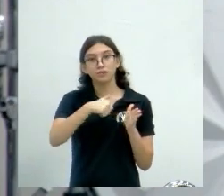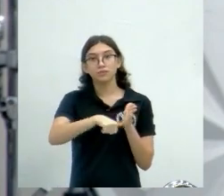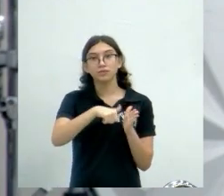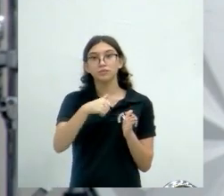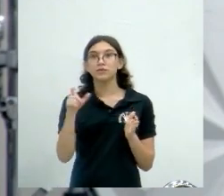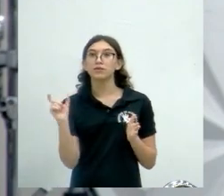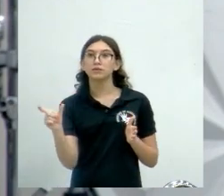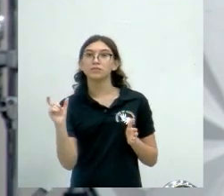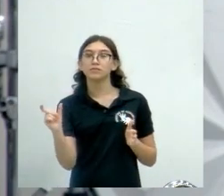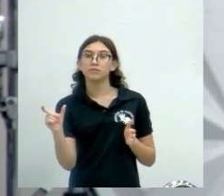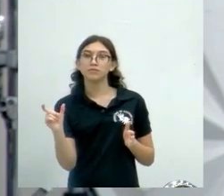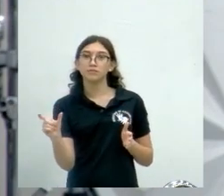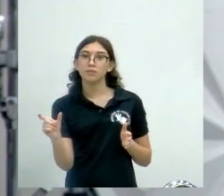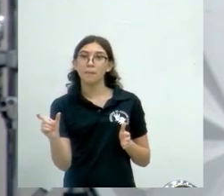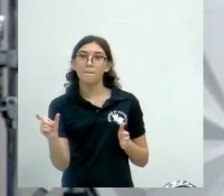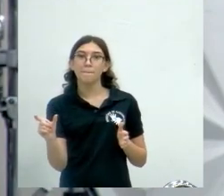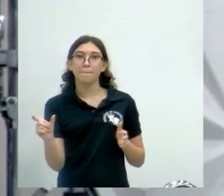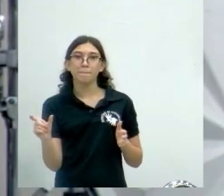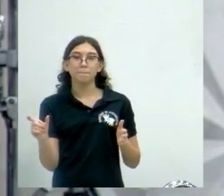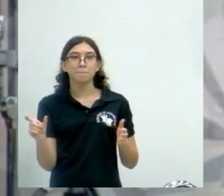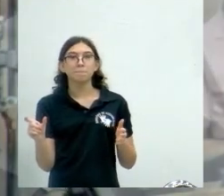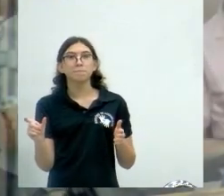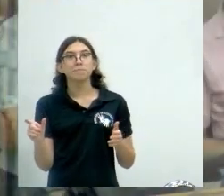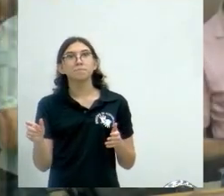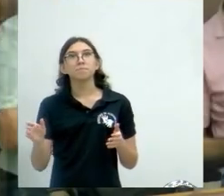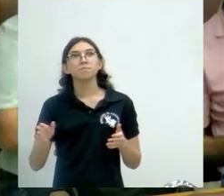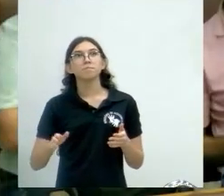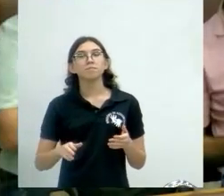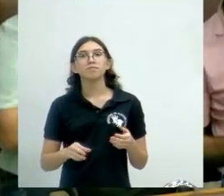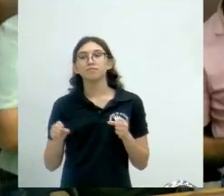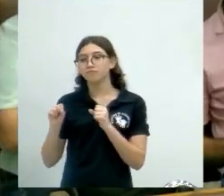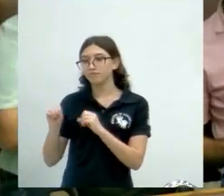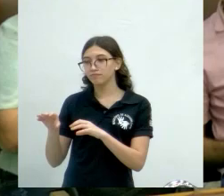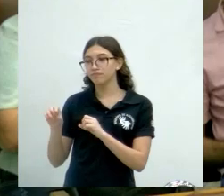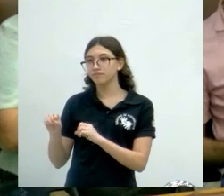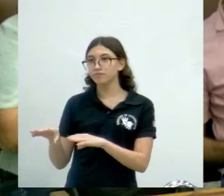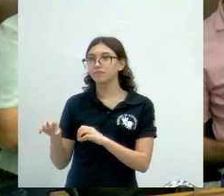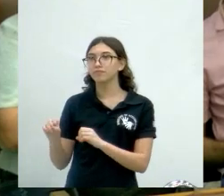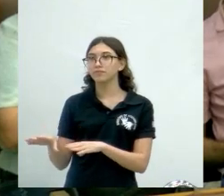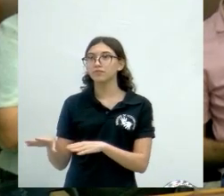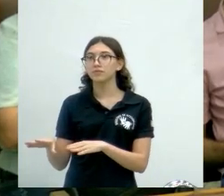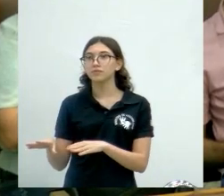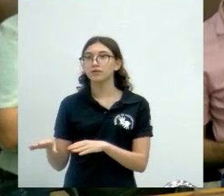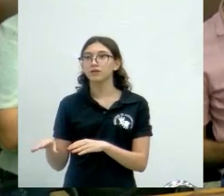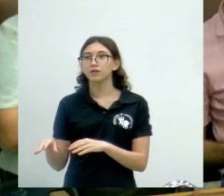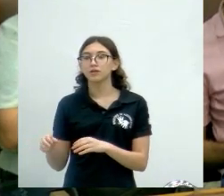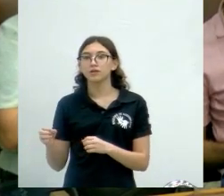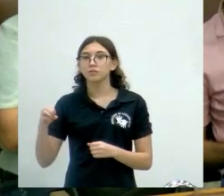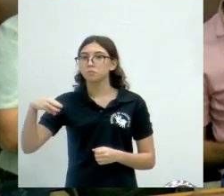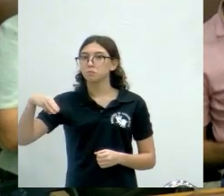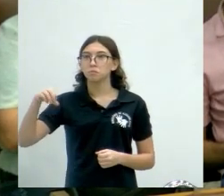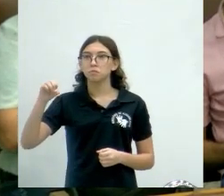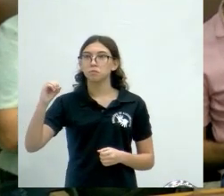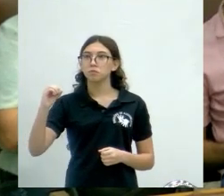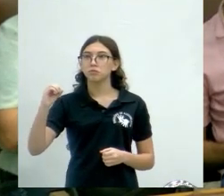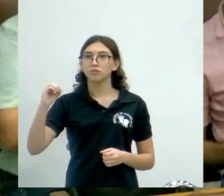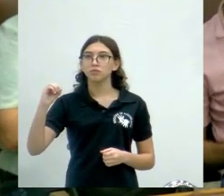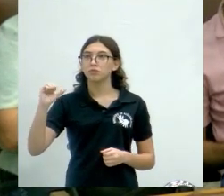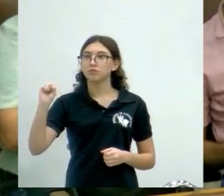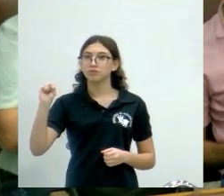com instrução, com disciplina, com ensino, que é a palavra mussar. Esse é um